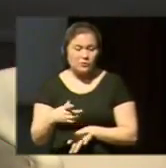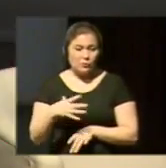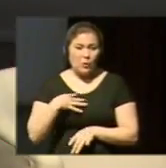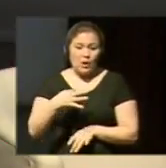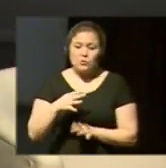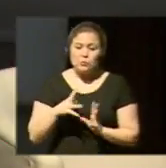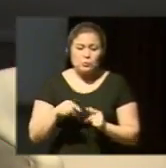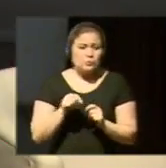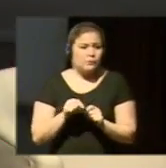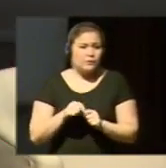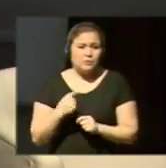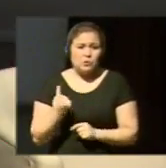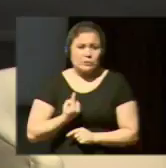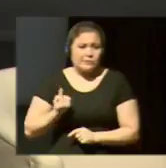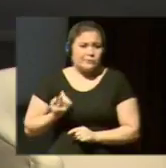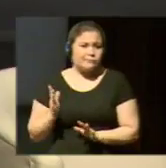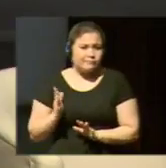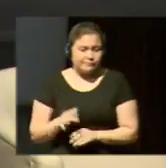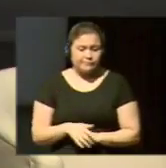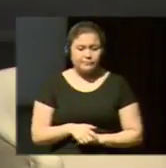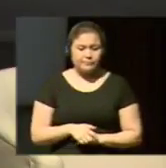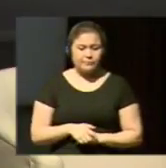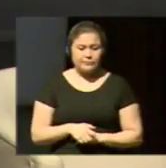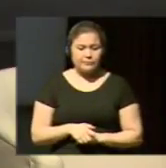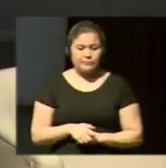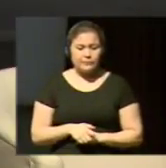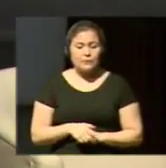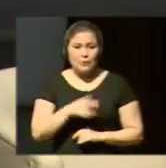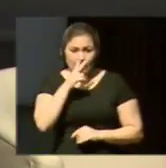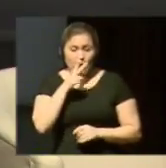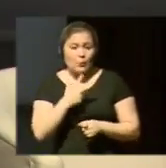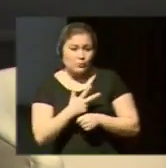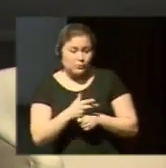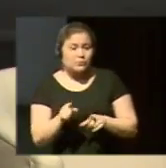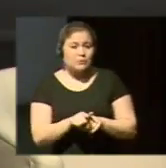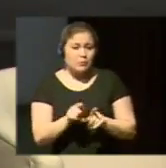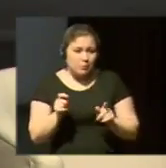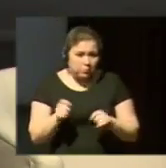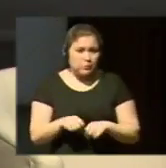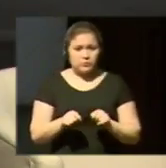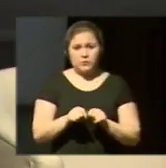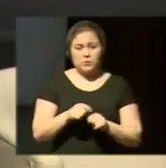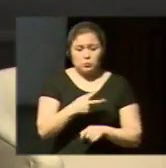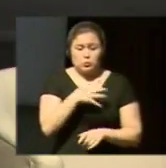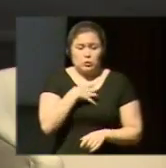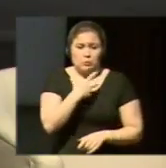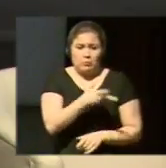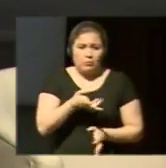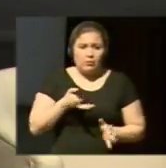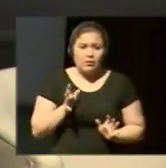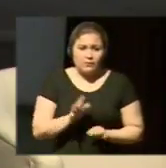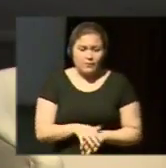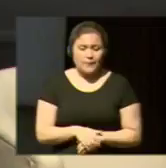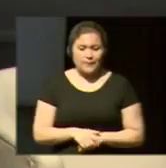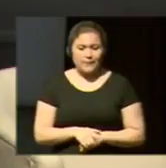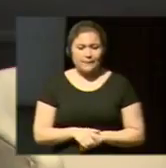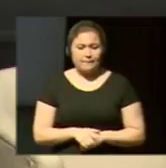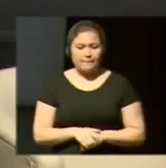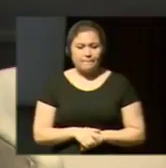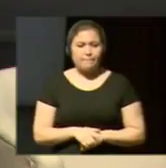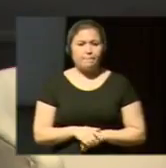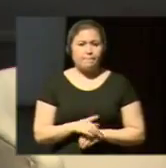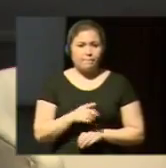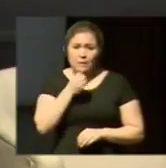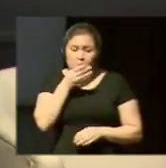tudo tem que fazer por conta própria. Ou seja, o idoso também pode fazer do jeito que ele quiser, que é um